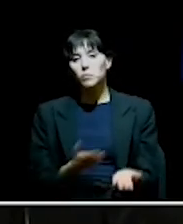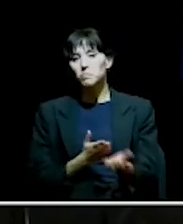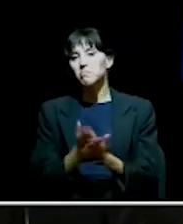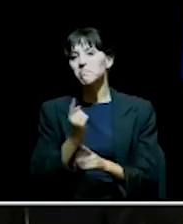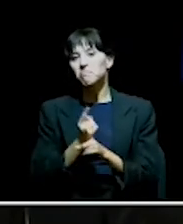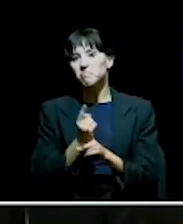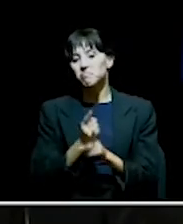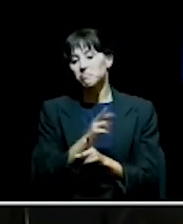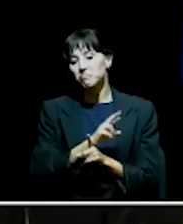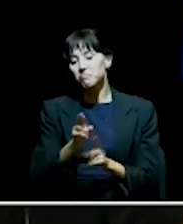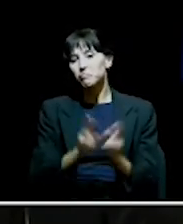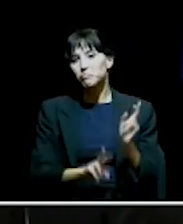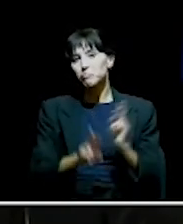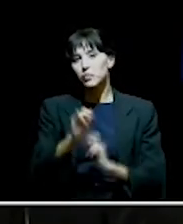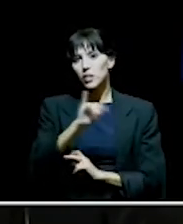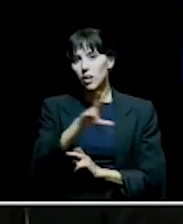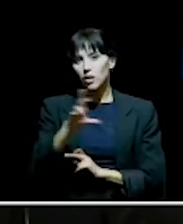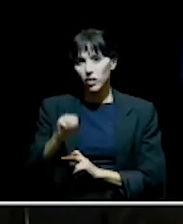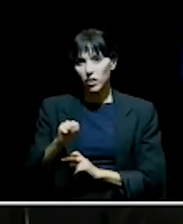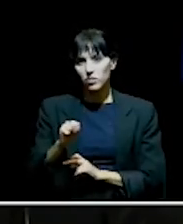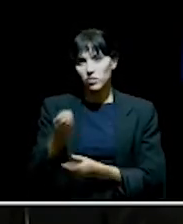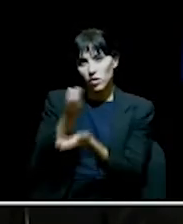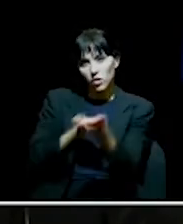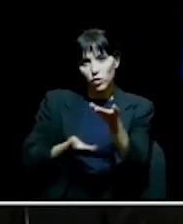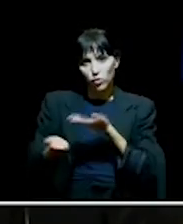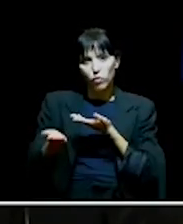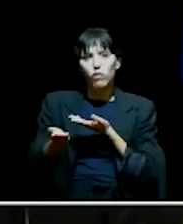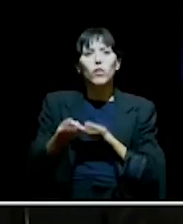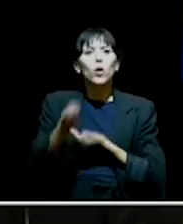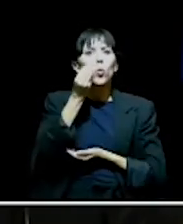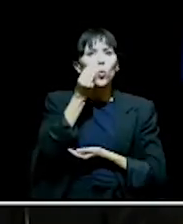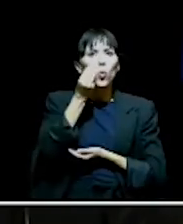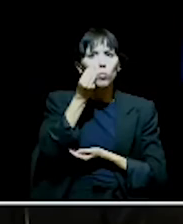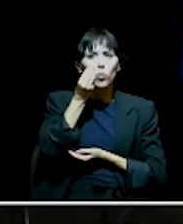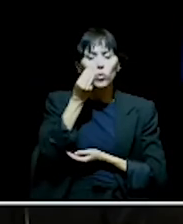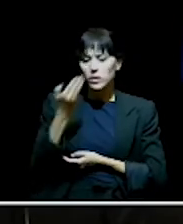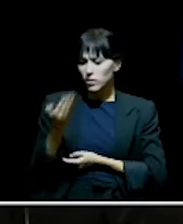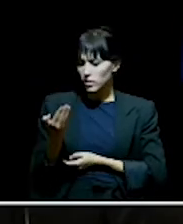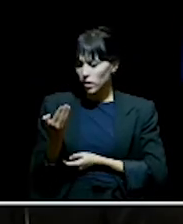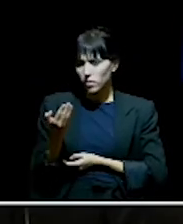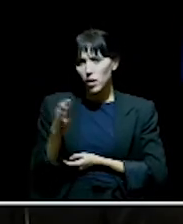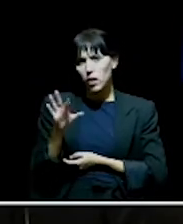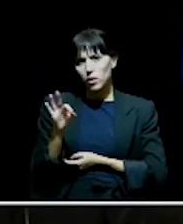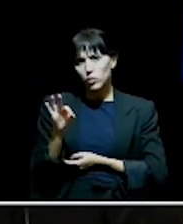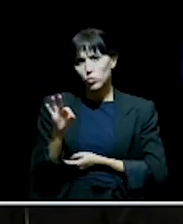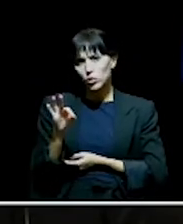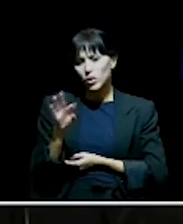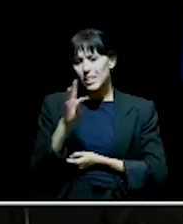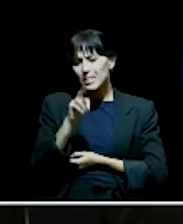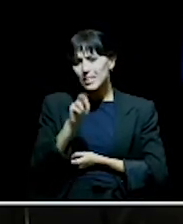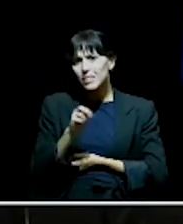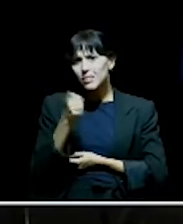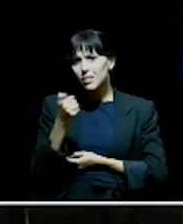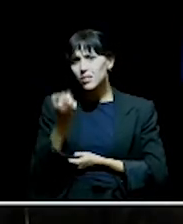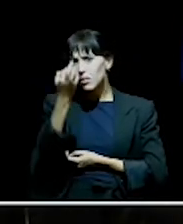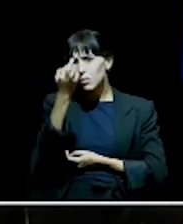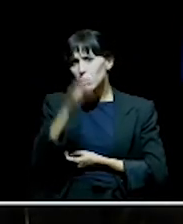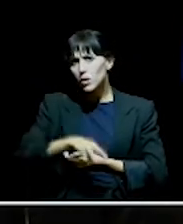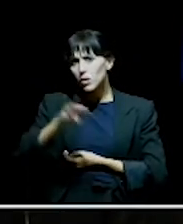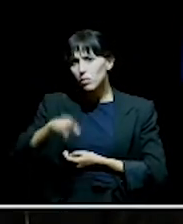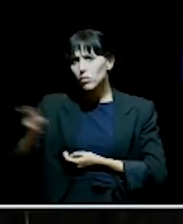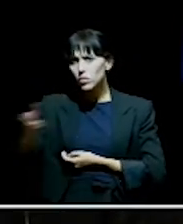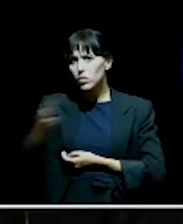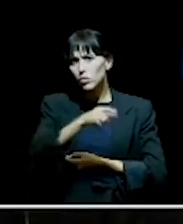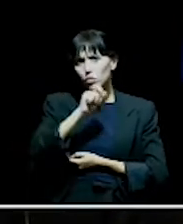continuar a aumentar a devolução do IRS. Como é que vamos continuar a abdicar de 7, 14, 35 milhões de euros que poderiam ser receitas